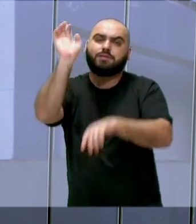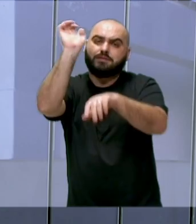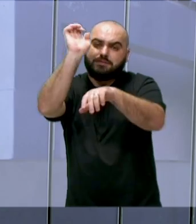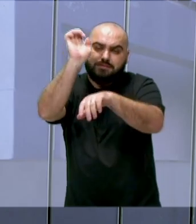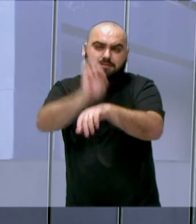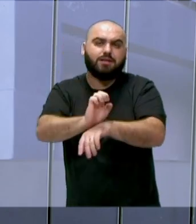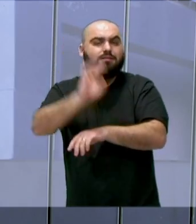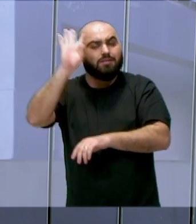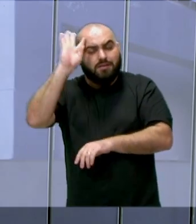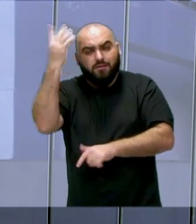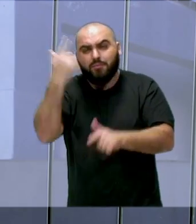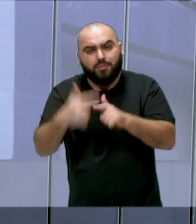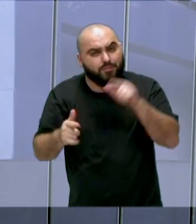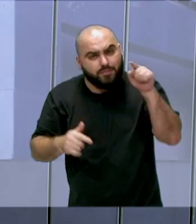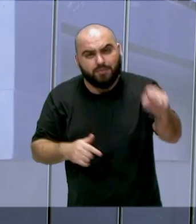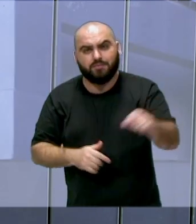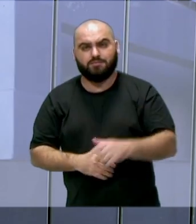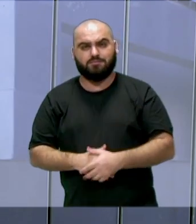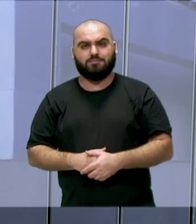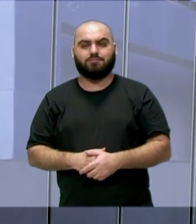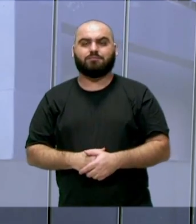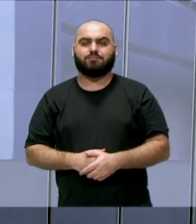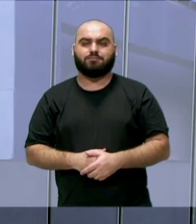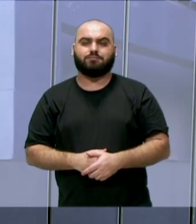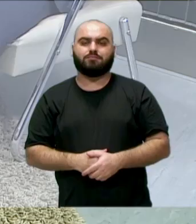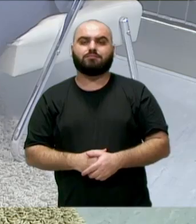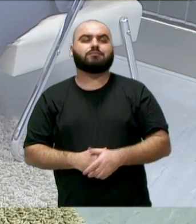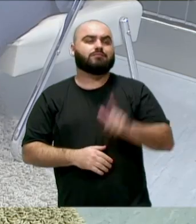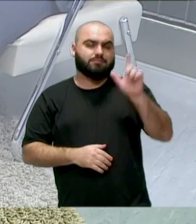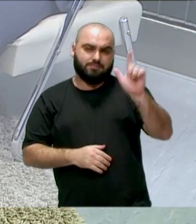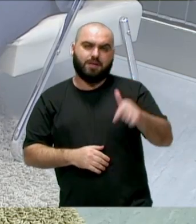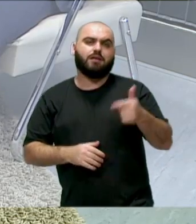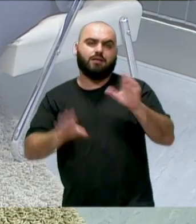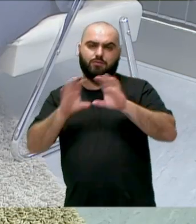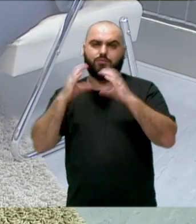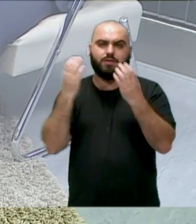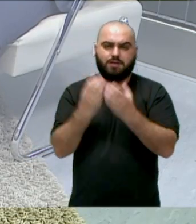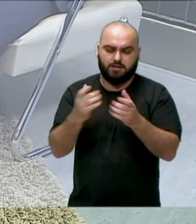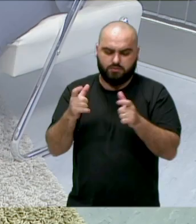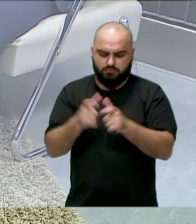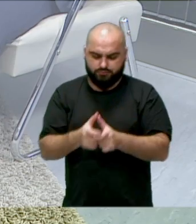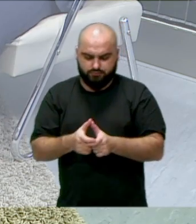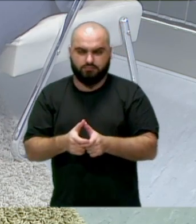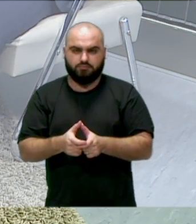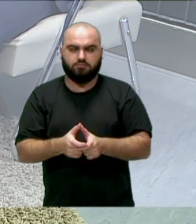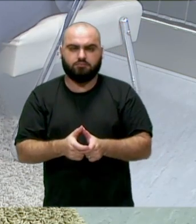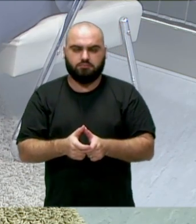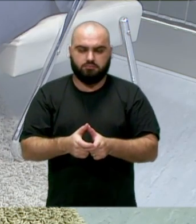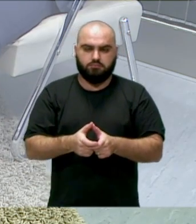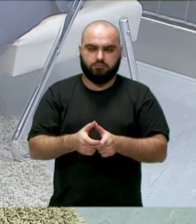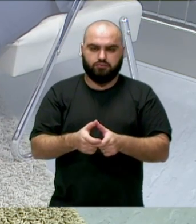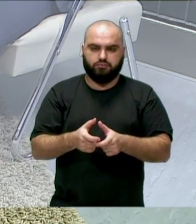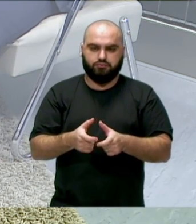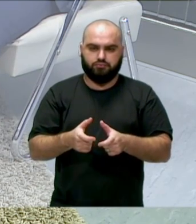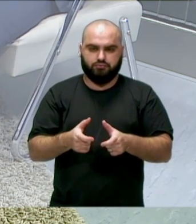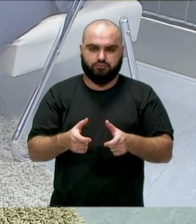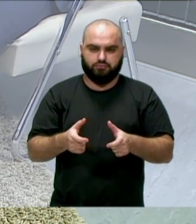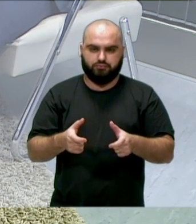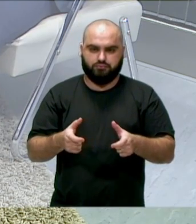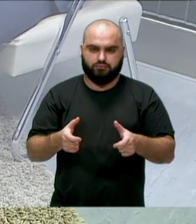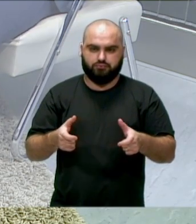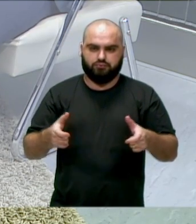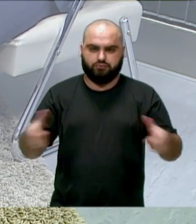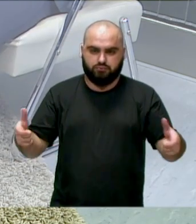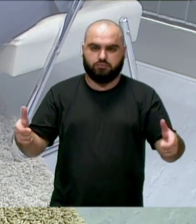o problema daquela comunidade. Aí vem exatamente o que você falou, era uma comunidade pequena e ela foi crescendo ao longo dos anos e